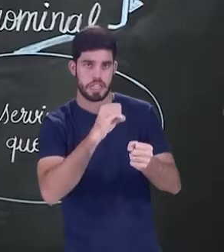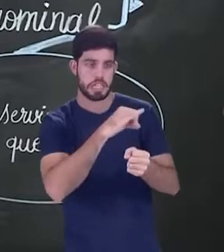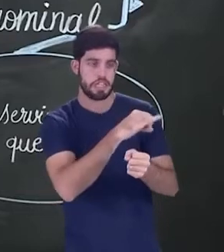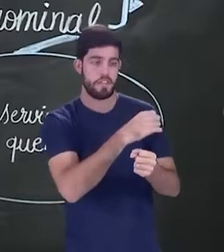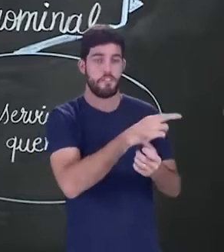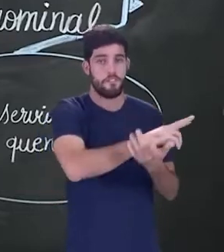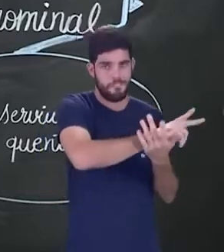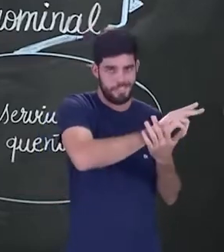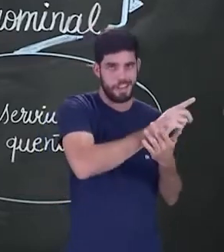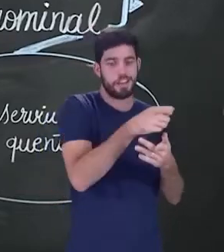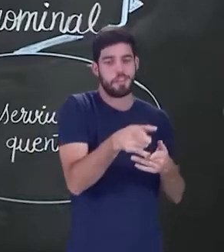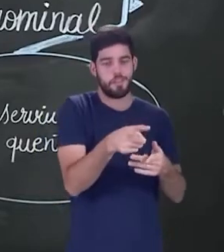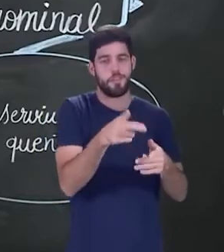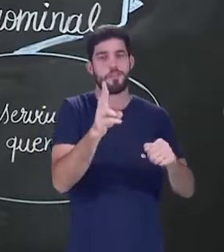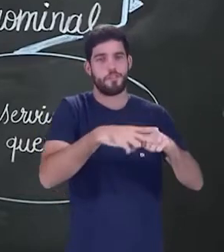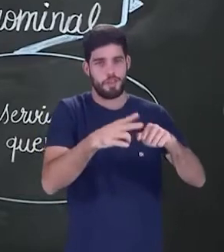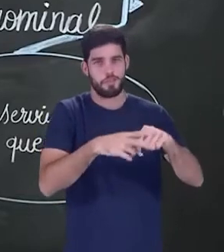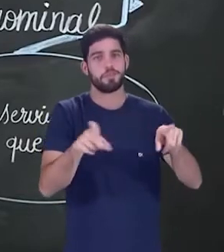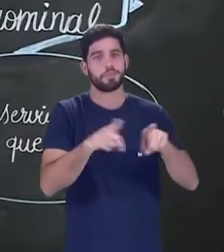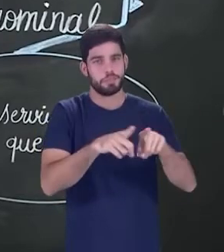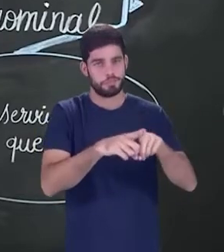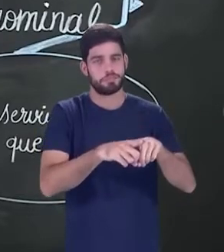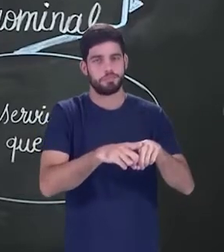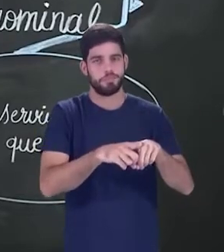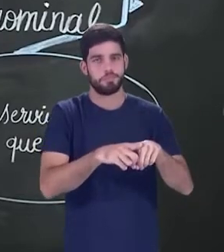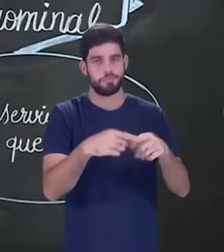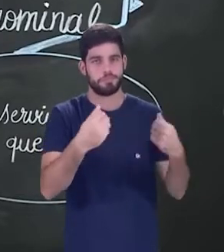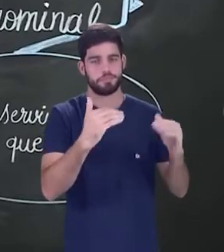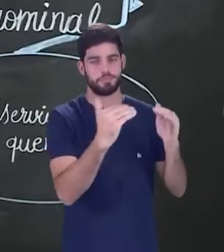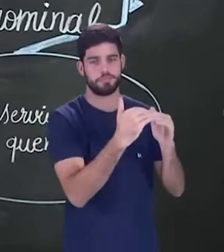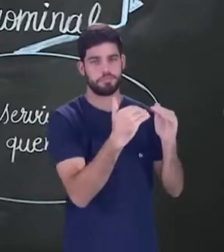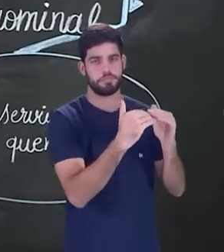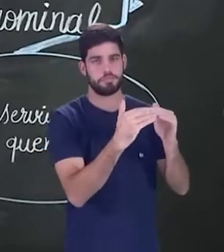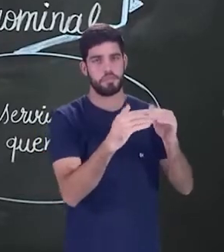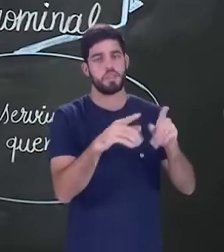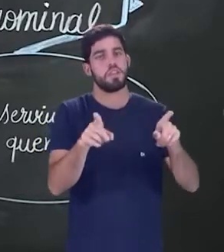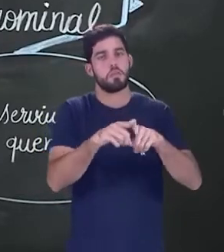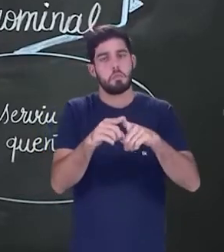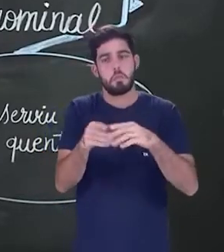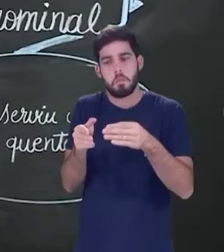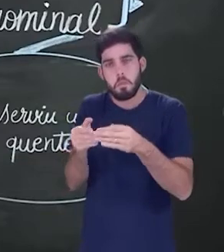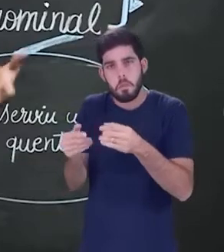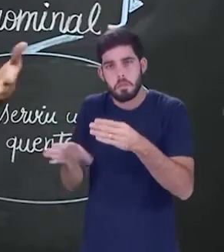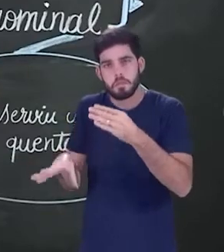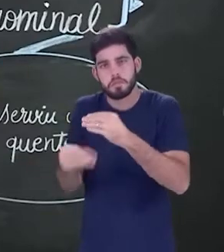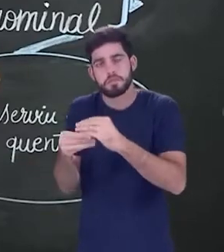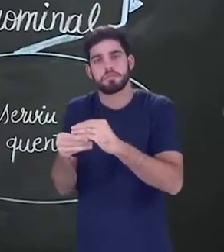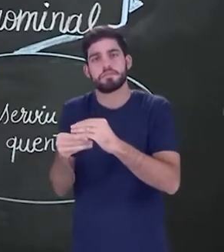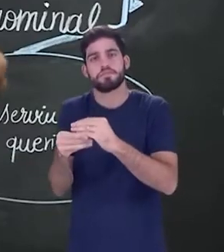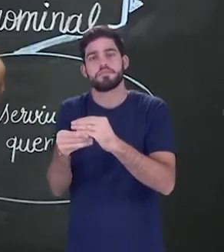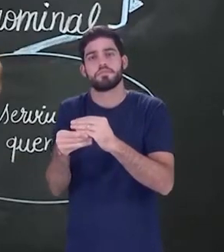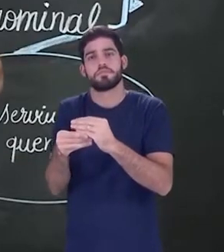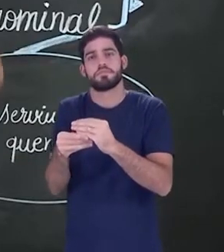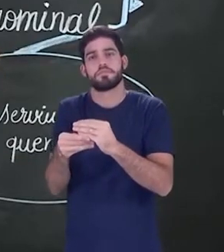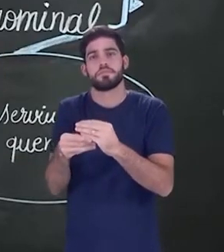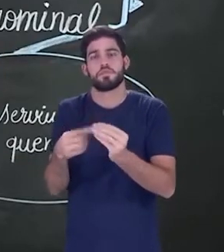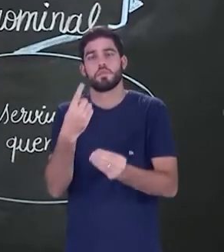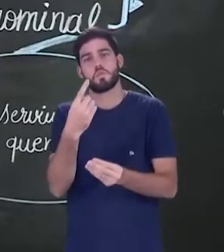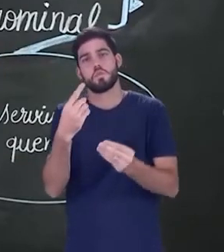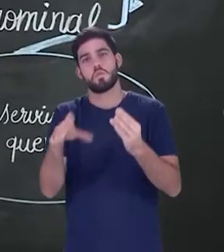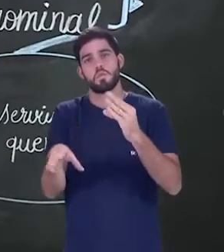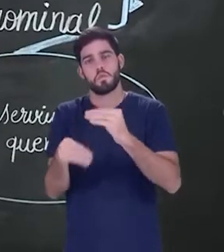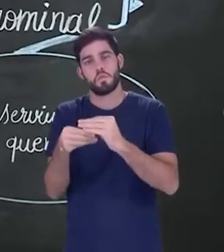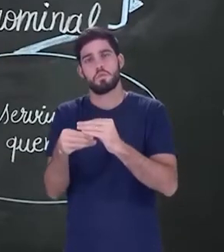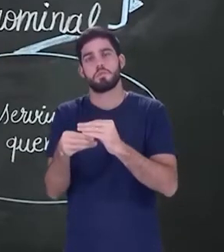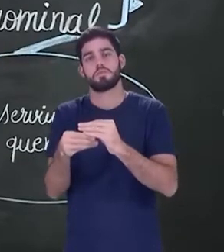plural, o verbo também está no plural. E pede-se um complemento. Esse complemento tem diversos nomes e um desses complementos a